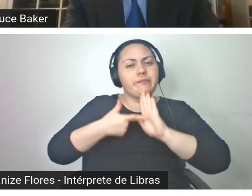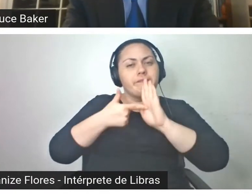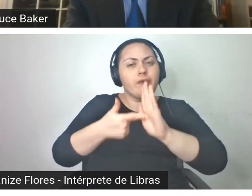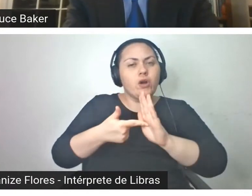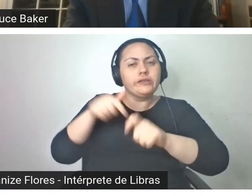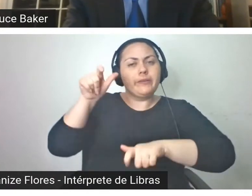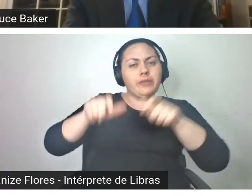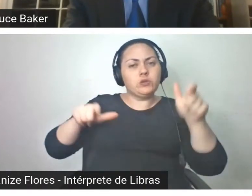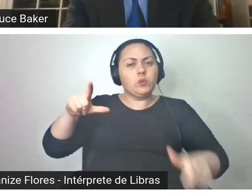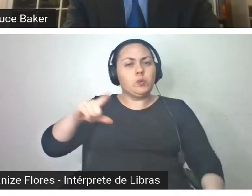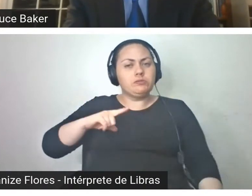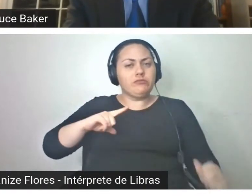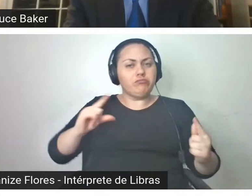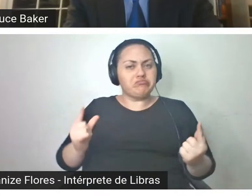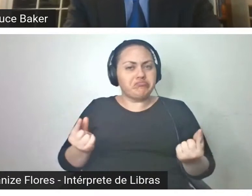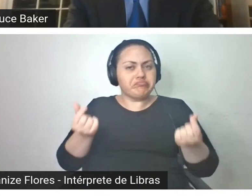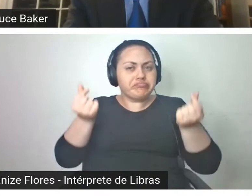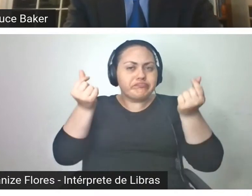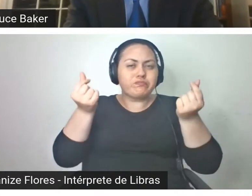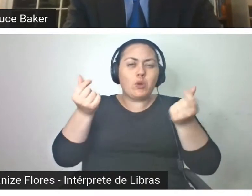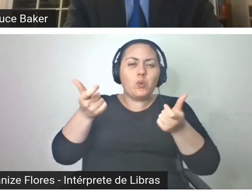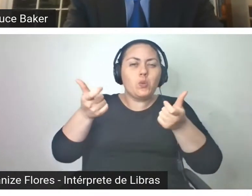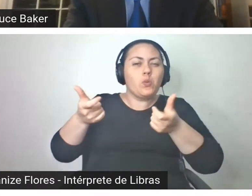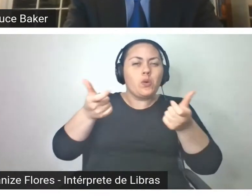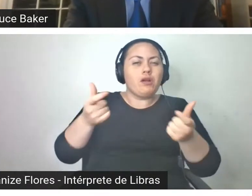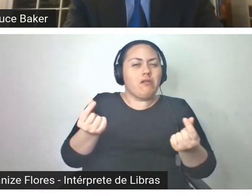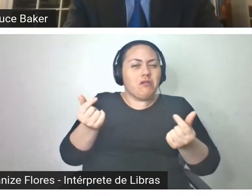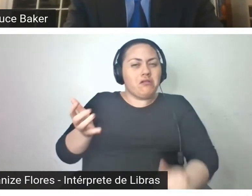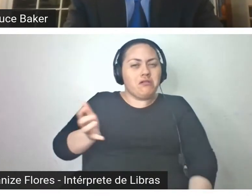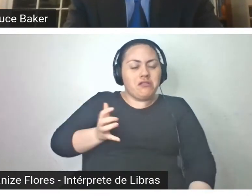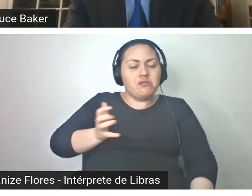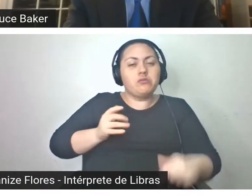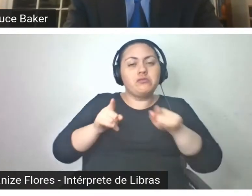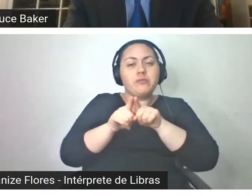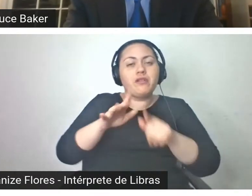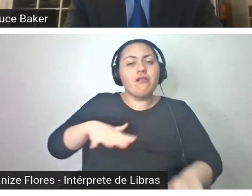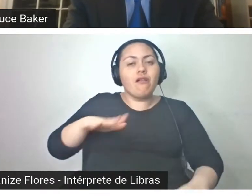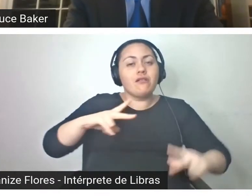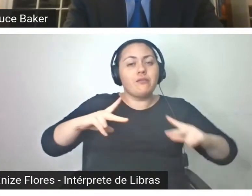abastada, às regiões mais ricas e ao setor privado, né?